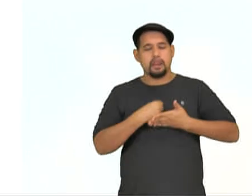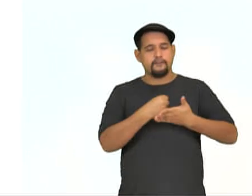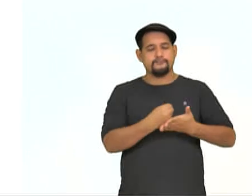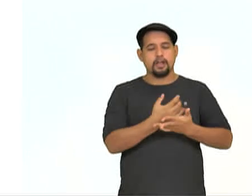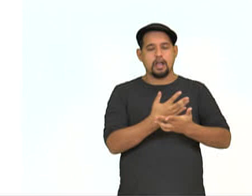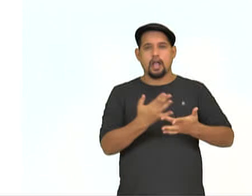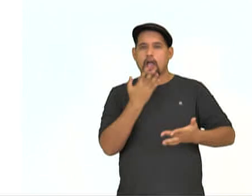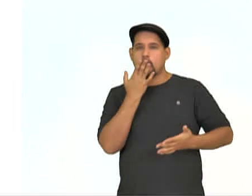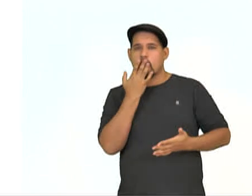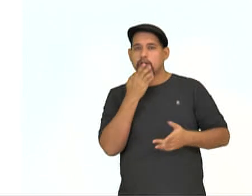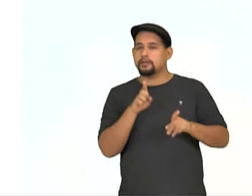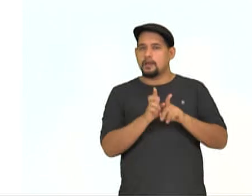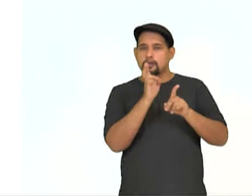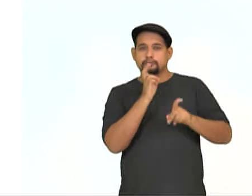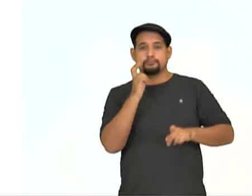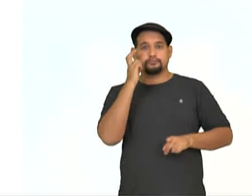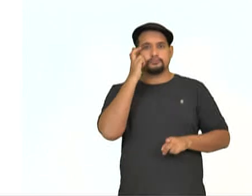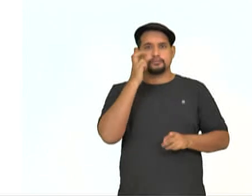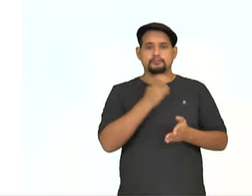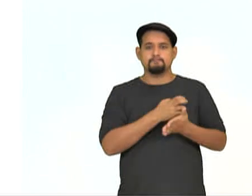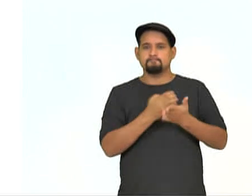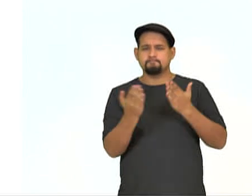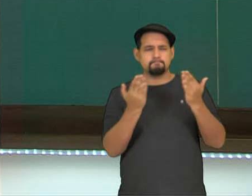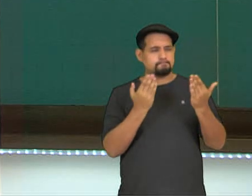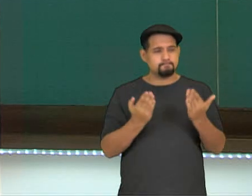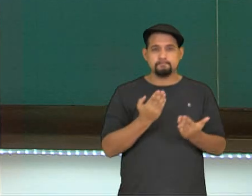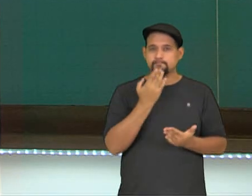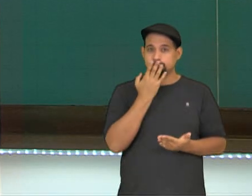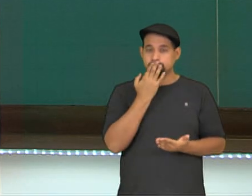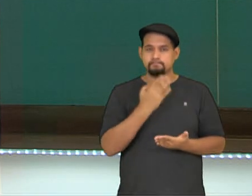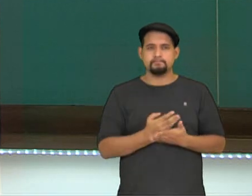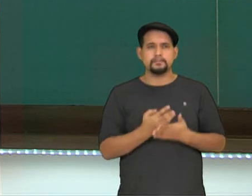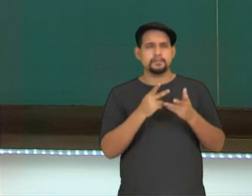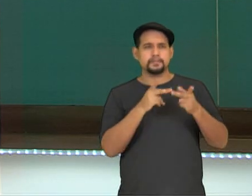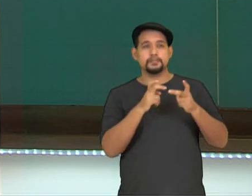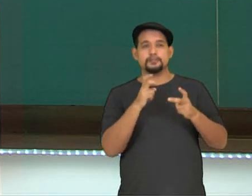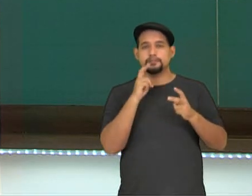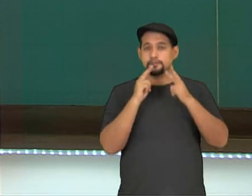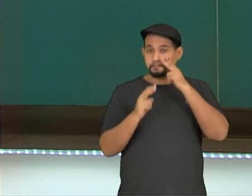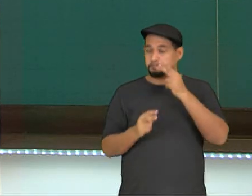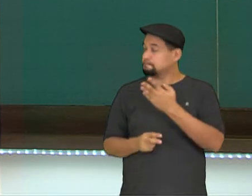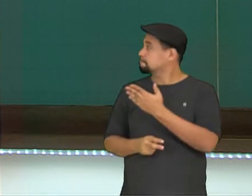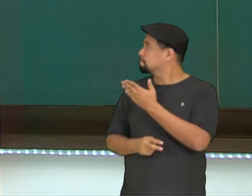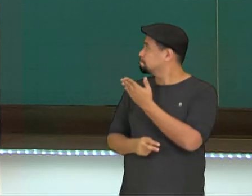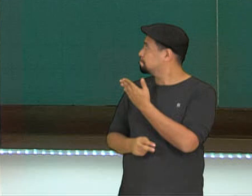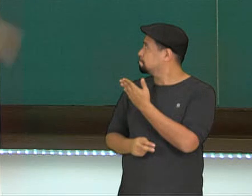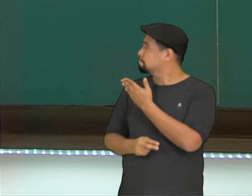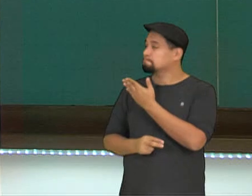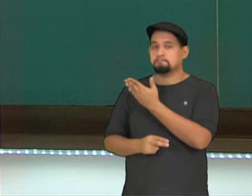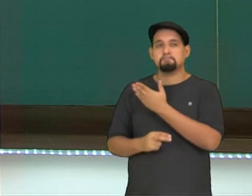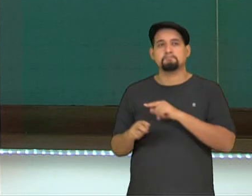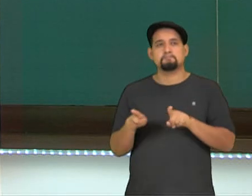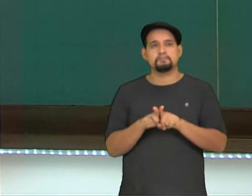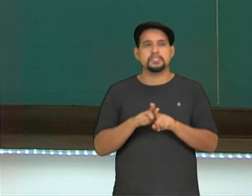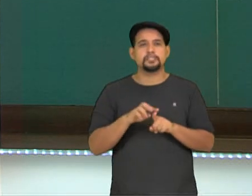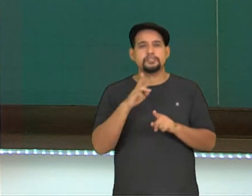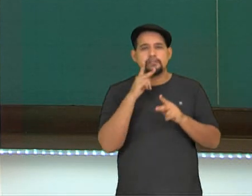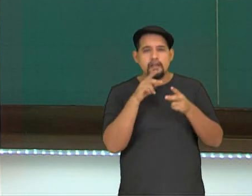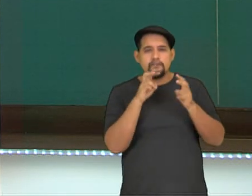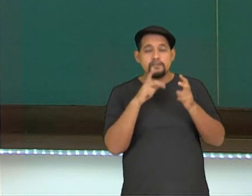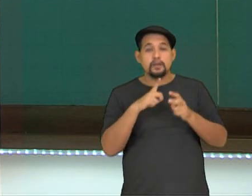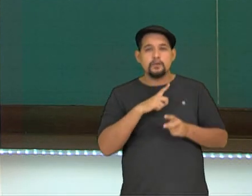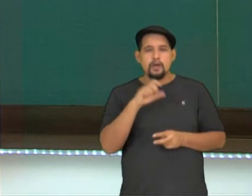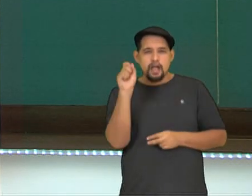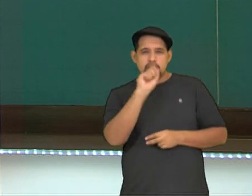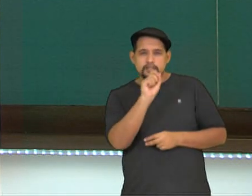cores para as suas culturas e começaram a ser assimiladas essas cores. A gente vê aqui uma máscara de Tutankhamon, né? E nós estamos vendo ali